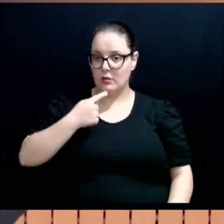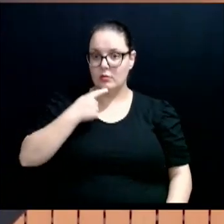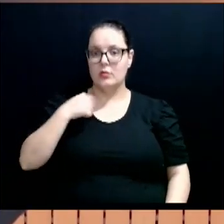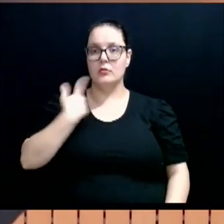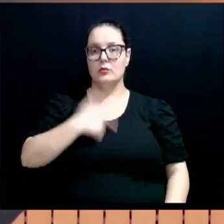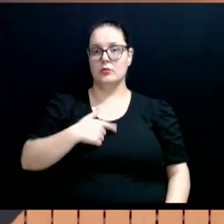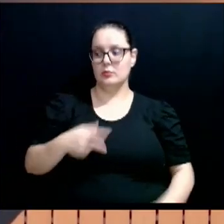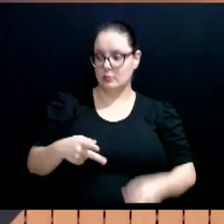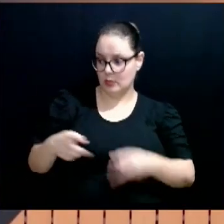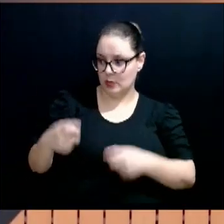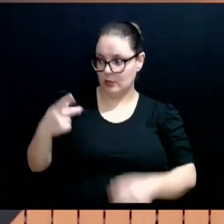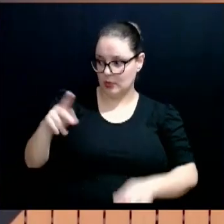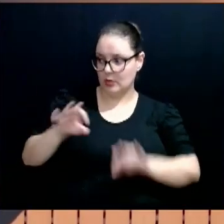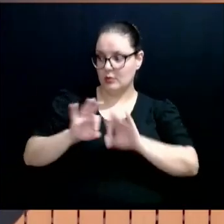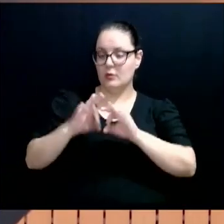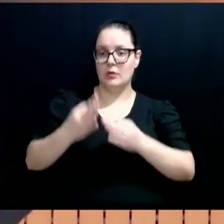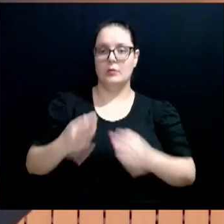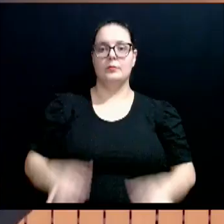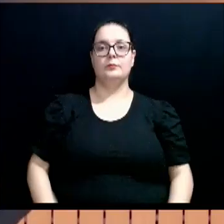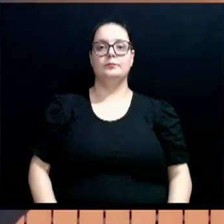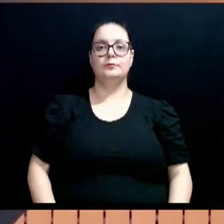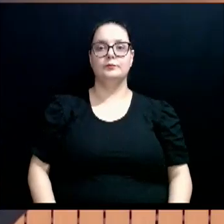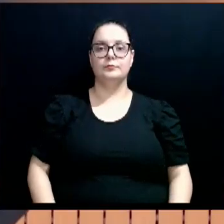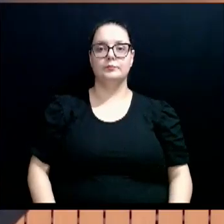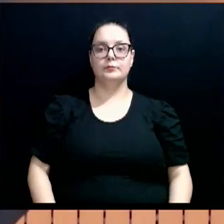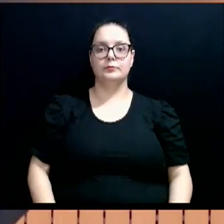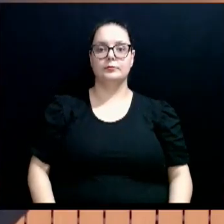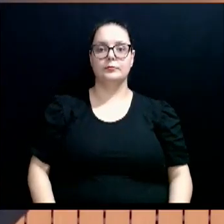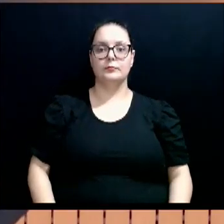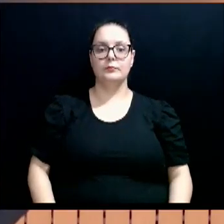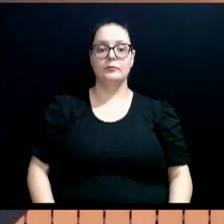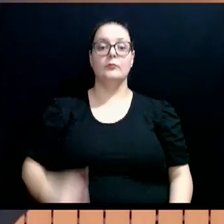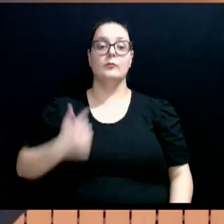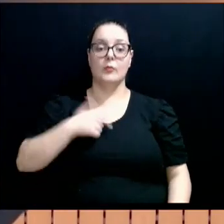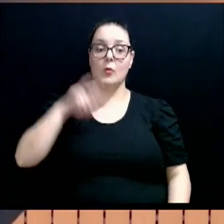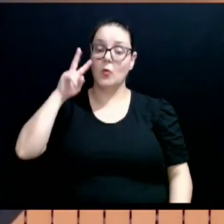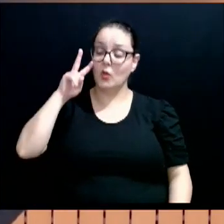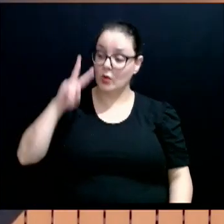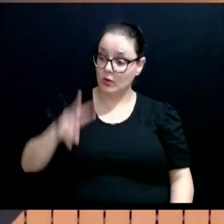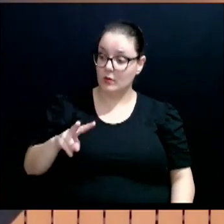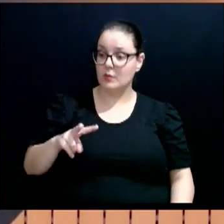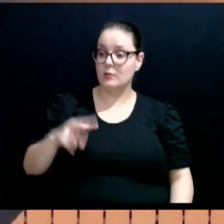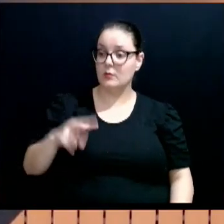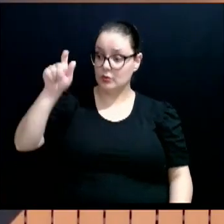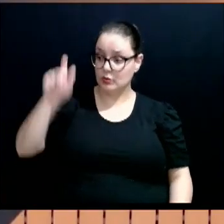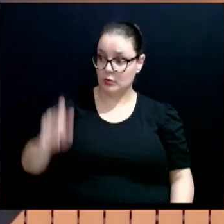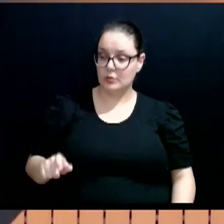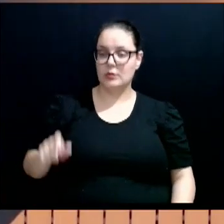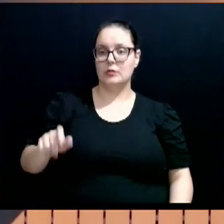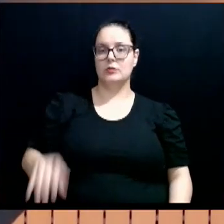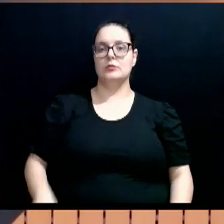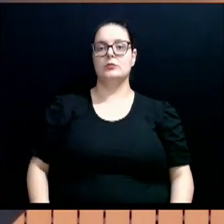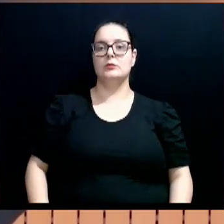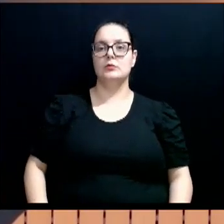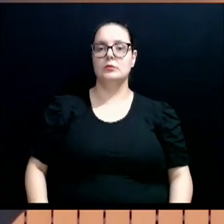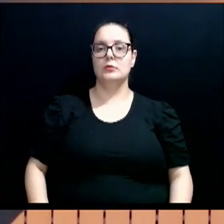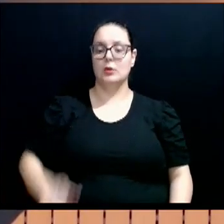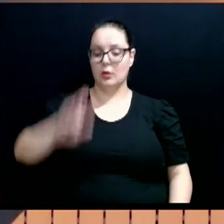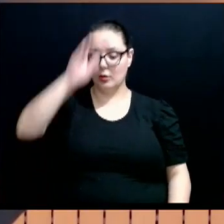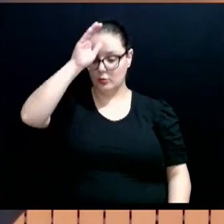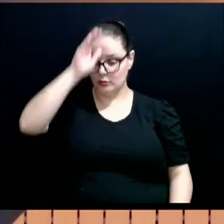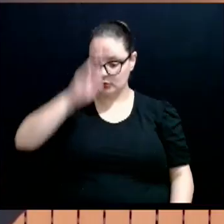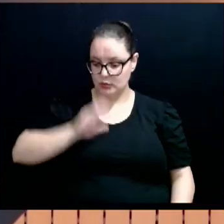família iluminada, e a gente vê na sua pessoa aquele cidadão que se